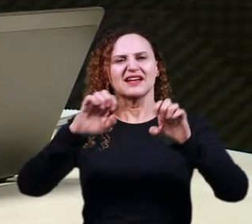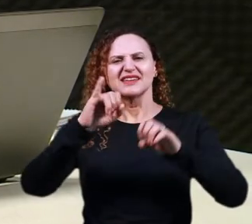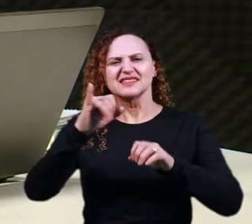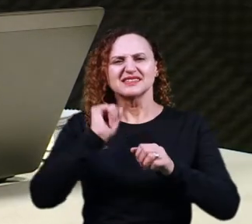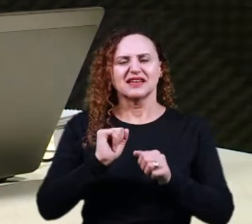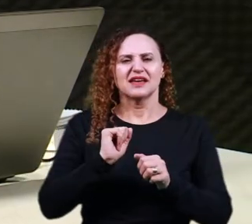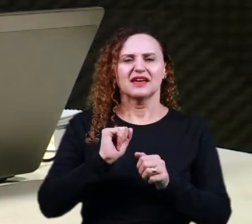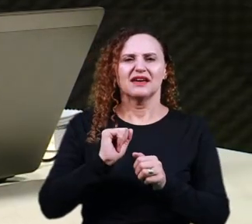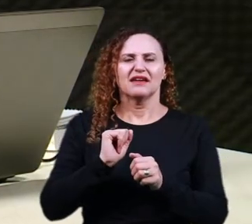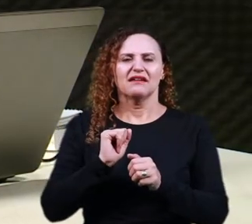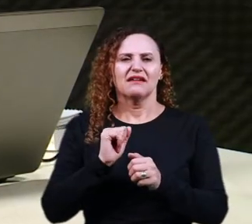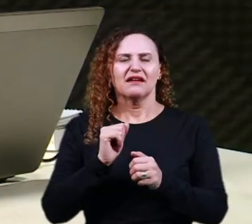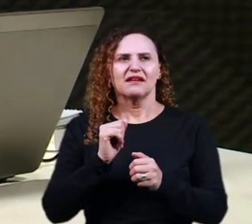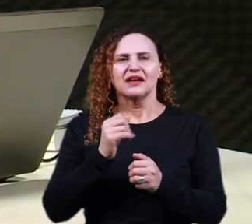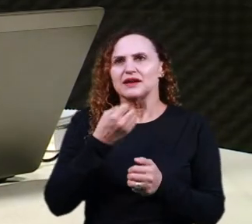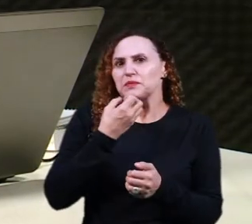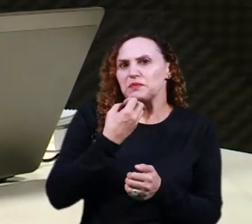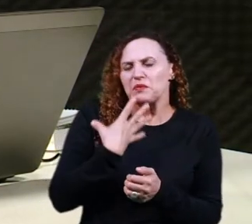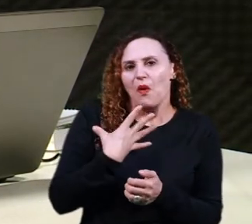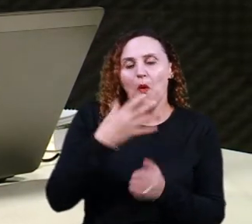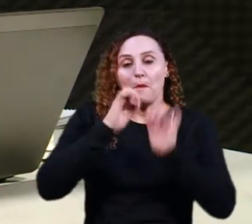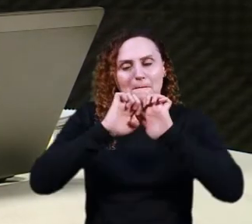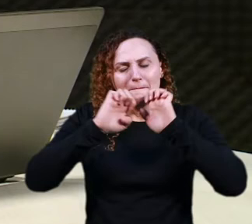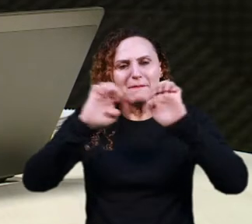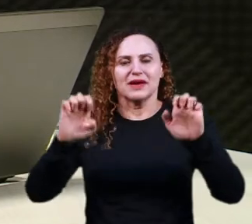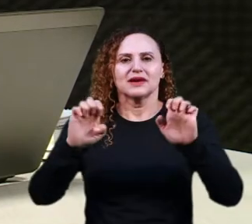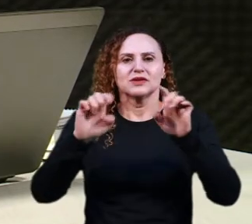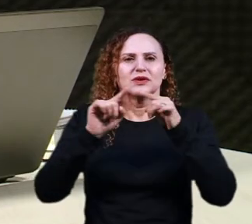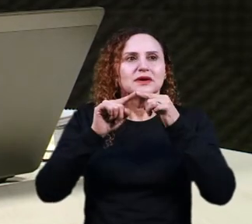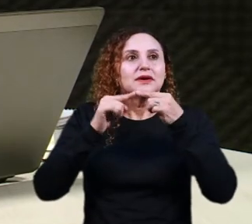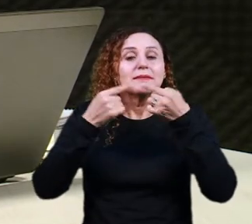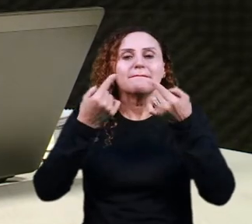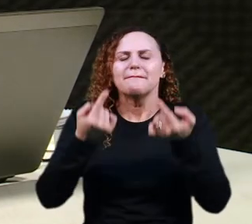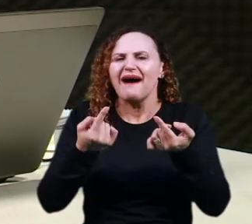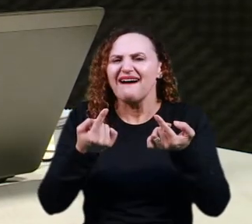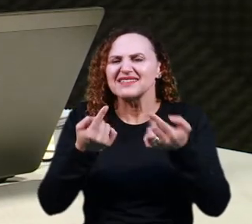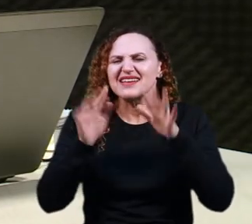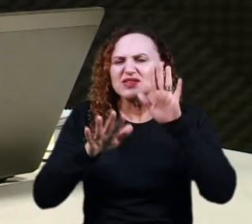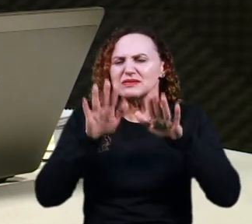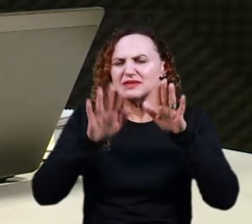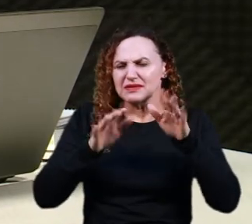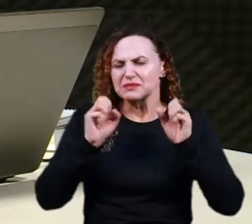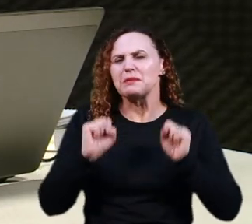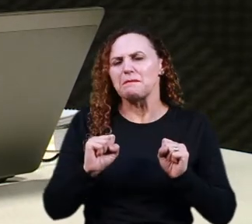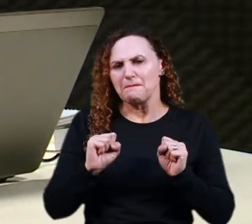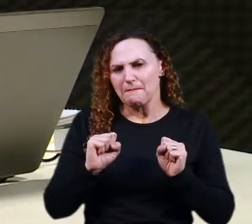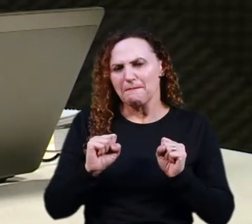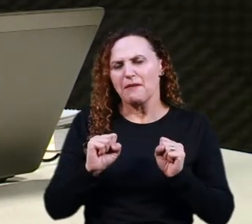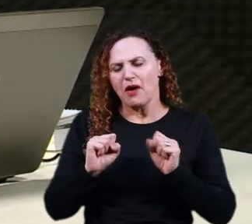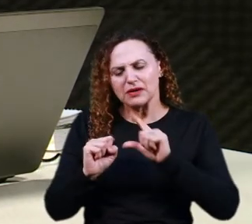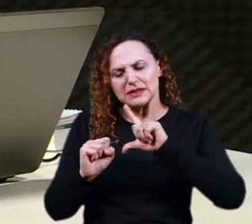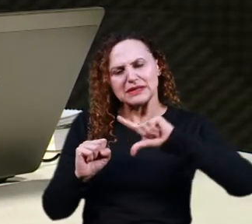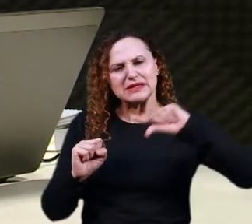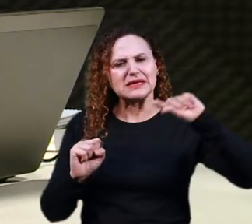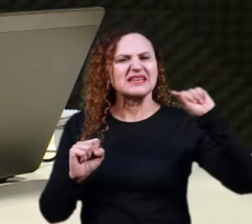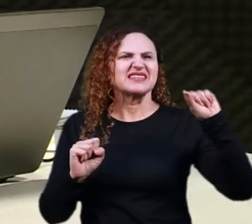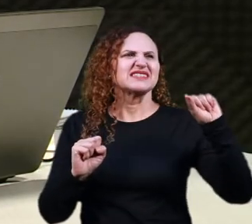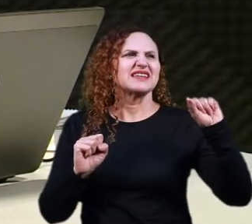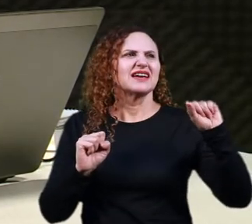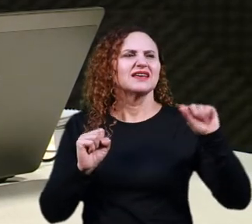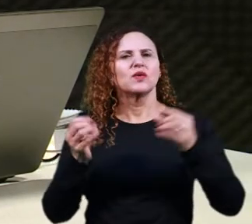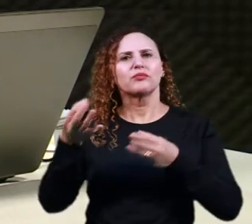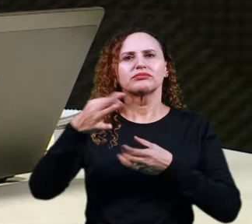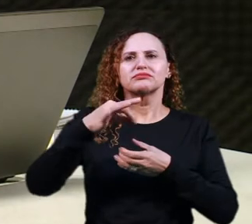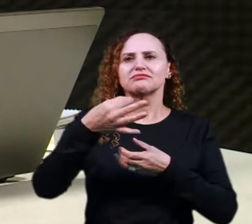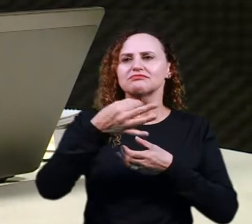vem o ponto com pregador E aí ele ele usa a palavra de que e saiu a semear